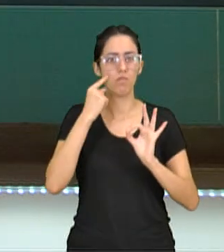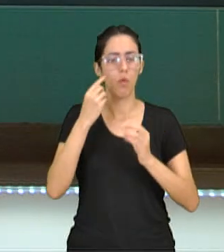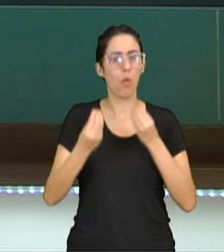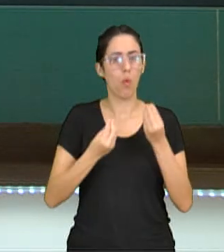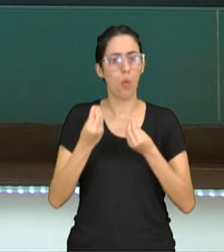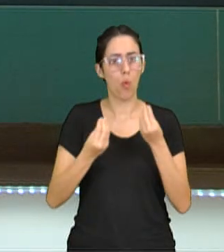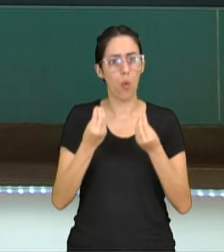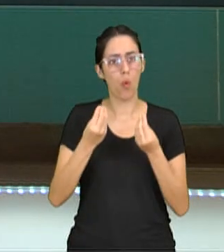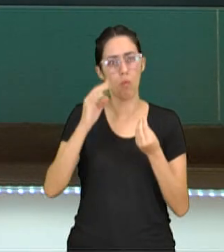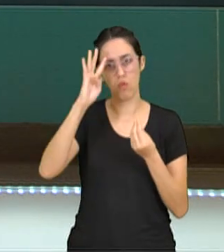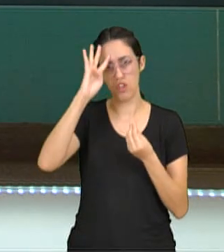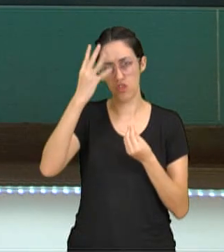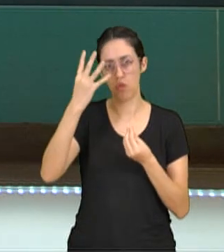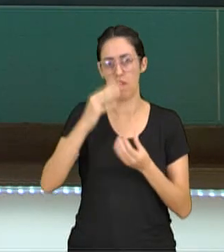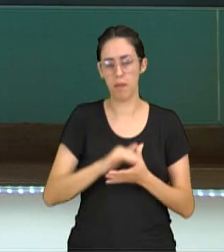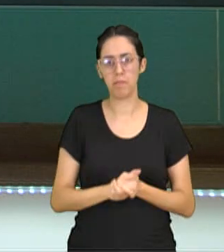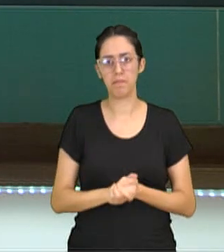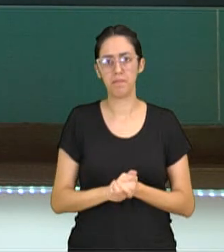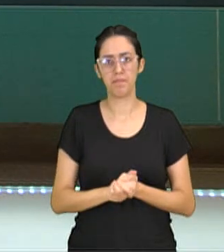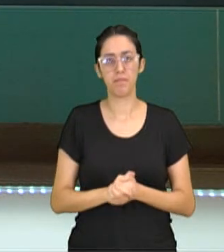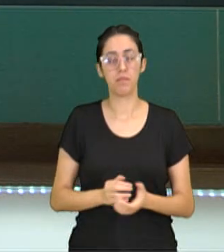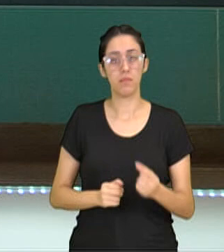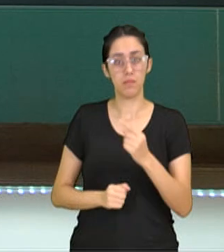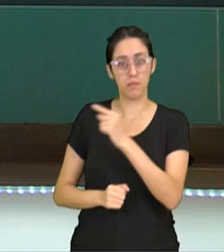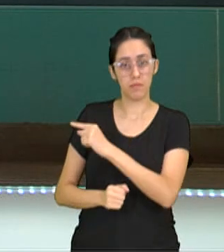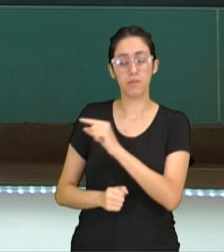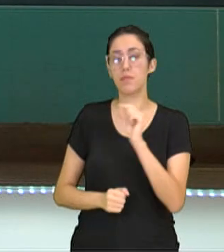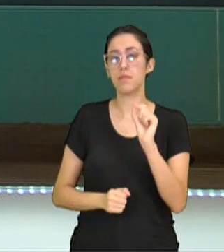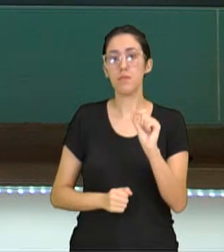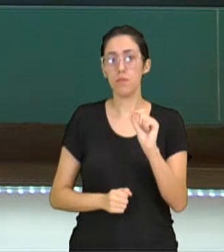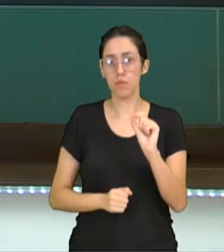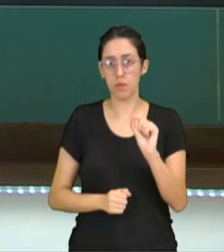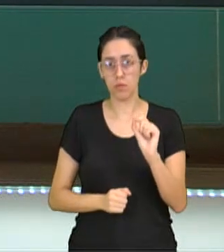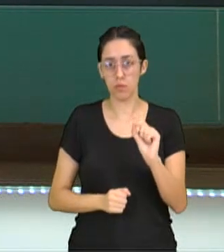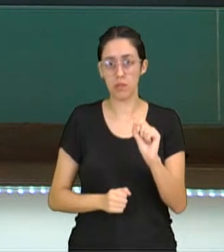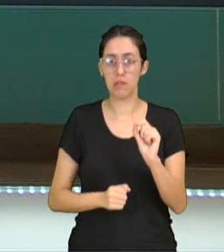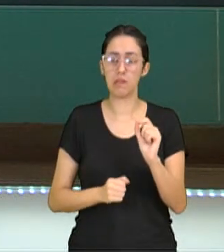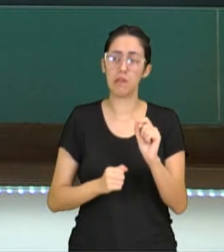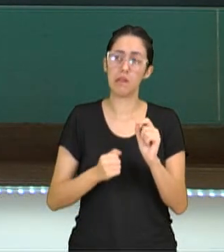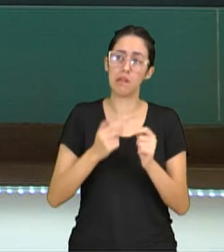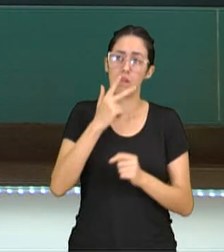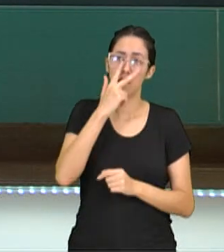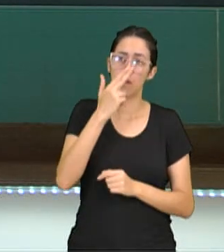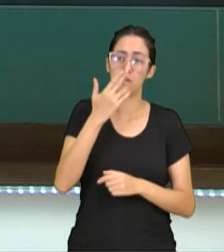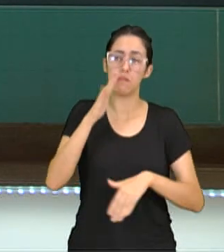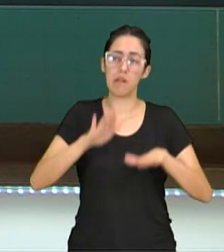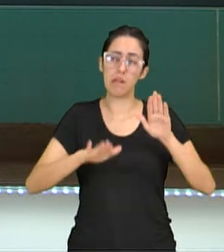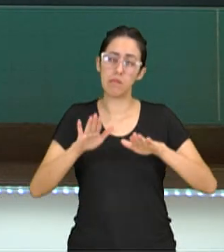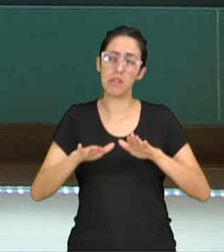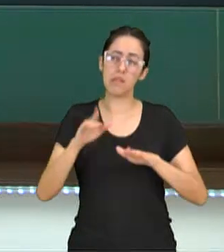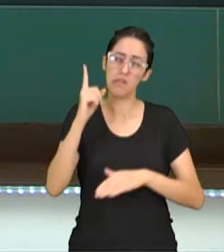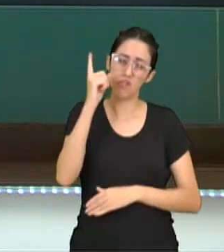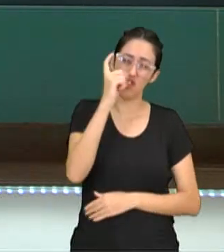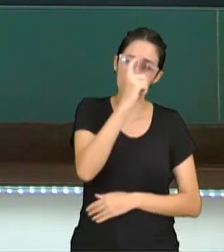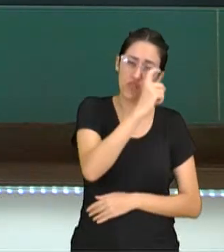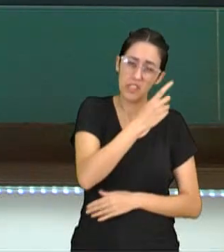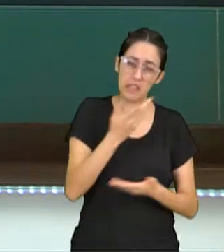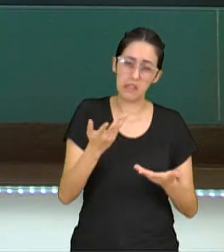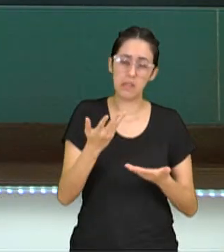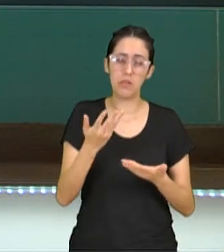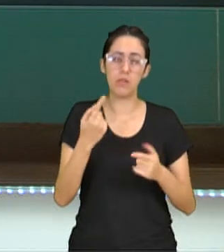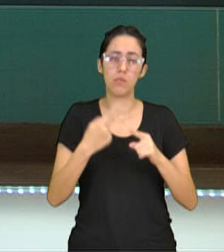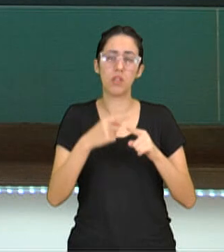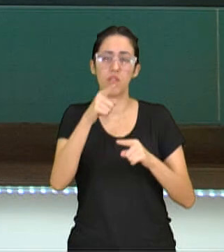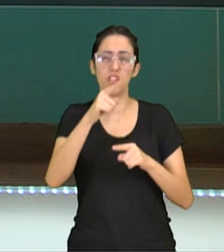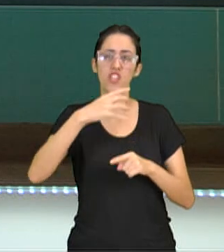gente, de forma conveniente. Esse aqui pode não ser a maneira mais fácil para você. Por quê? Porque você pode fazer de um jeito